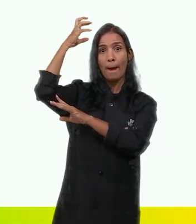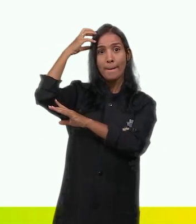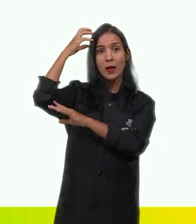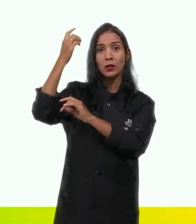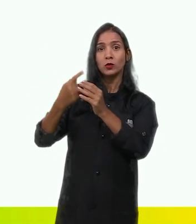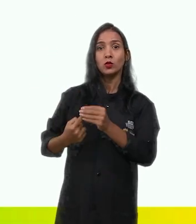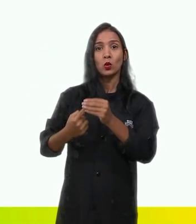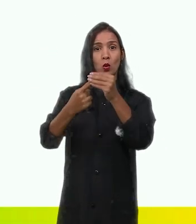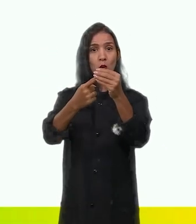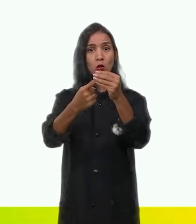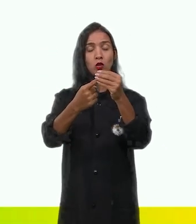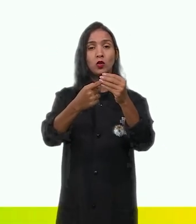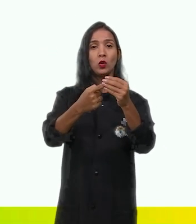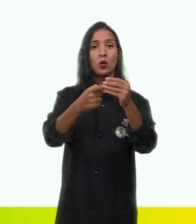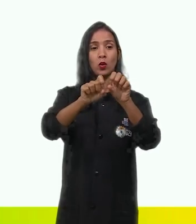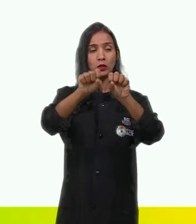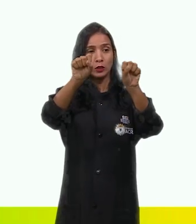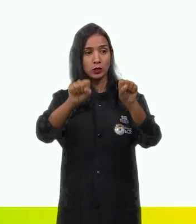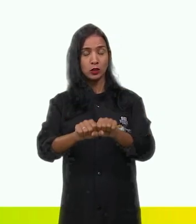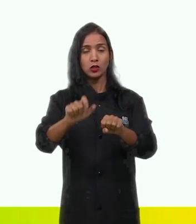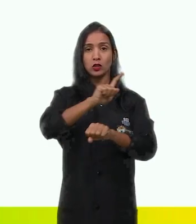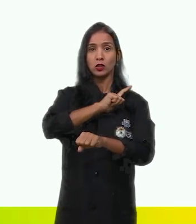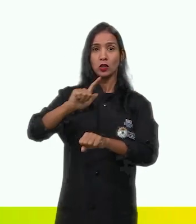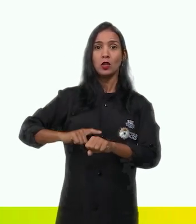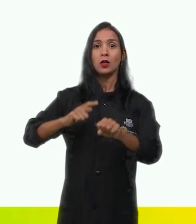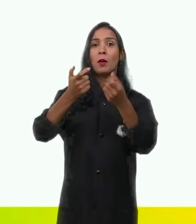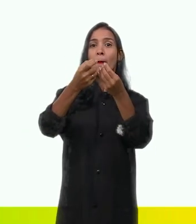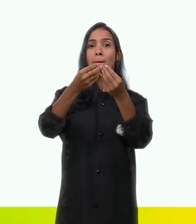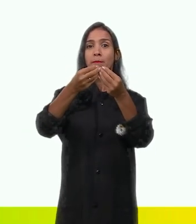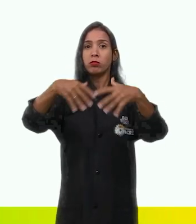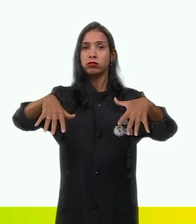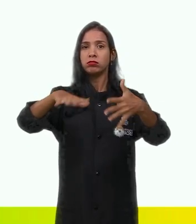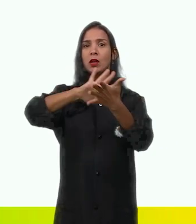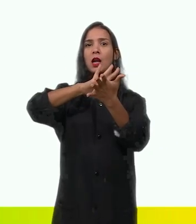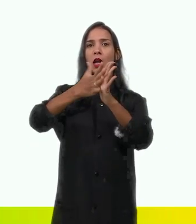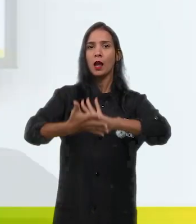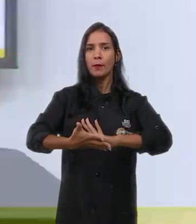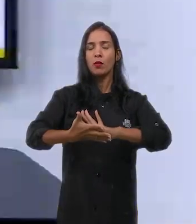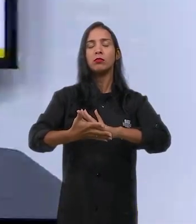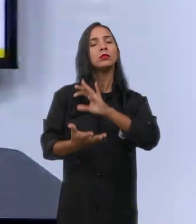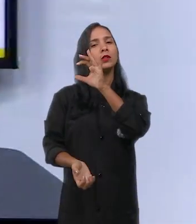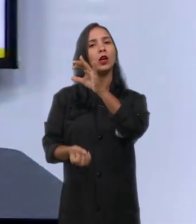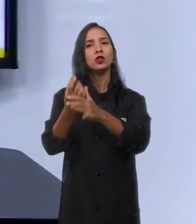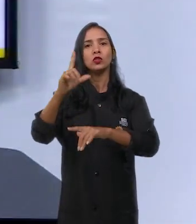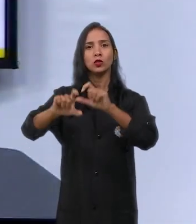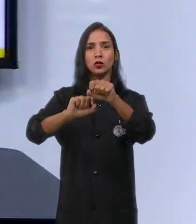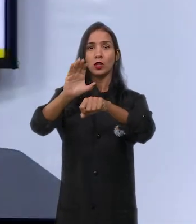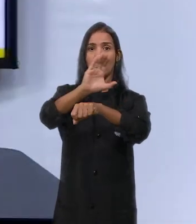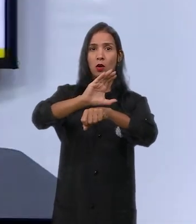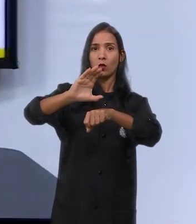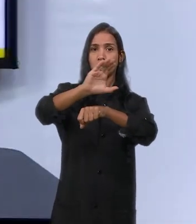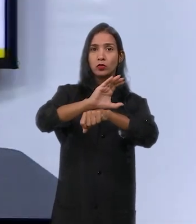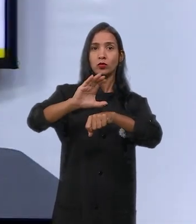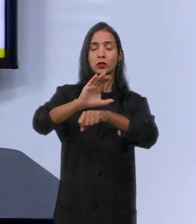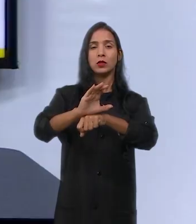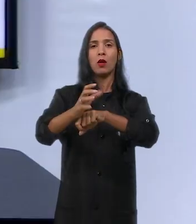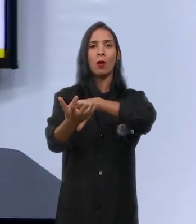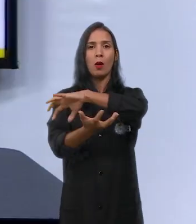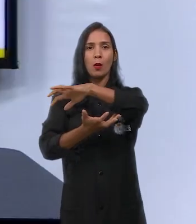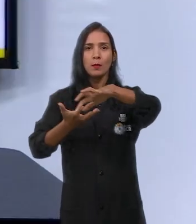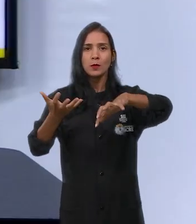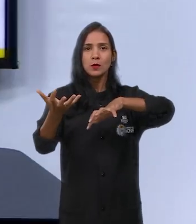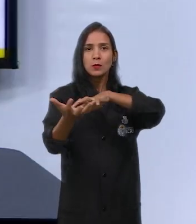a Declaração dos Direitos do Homem e do Cidadão, que é a Constituição Revolucionária da França.